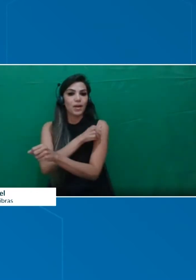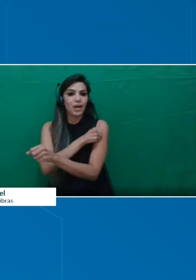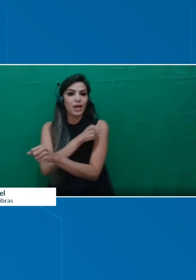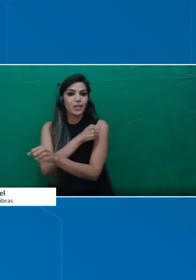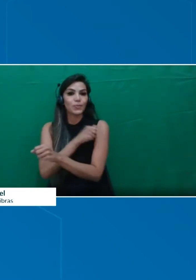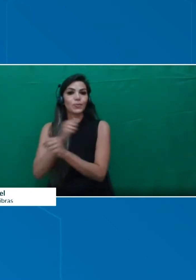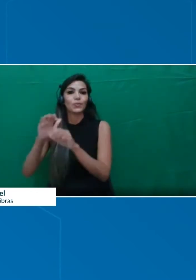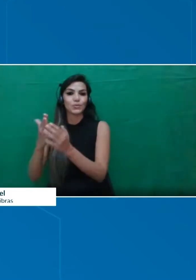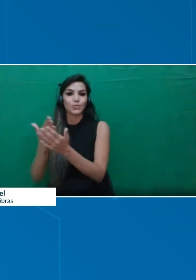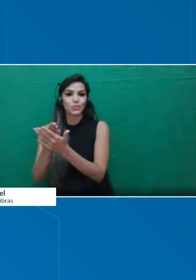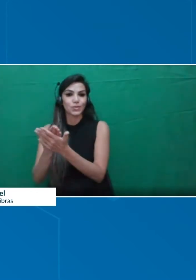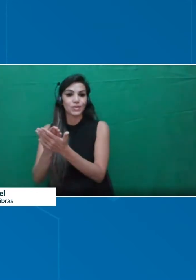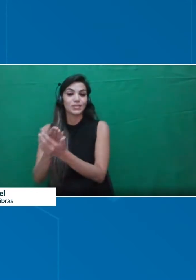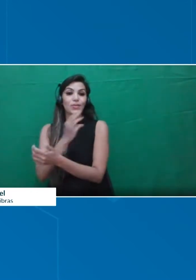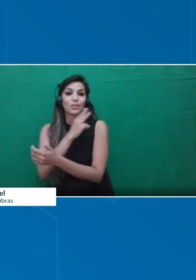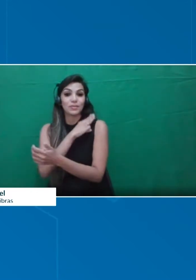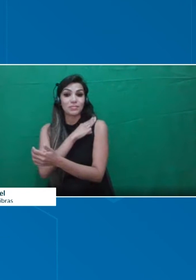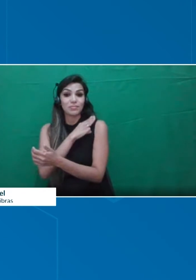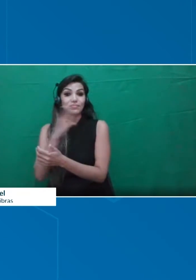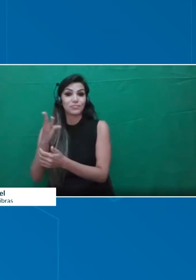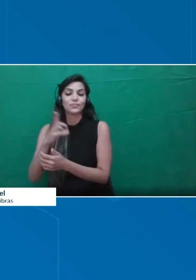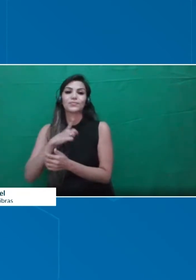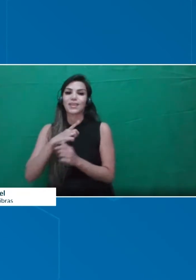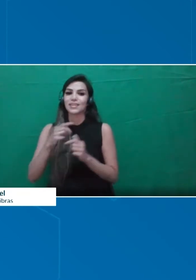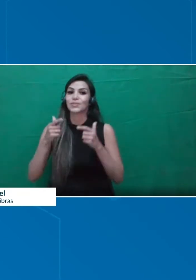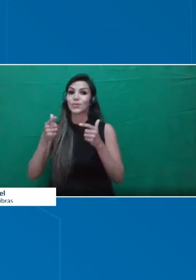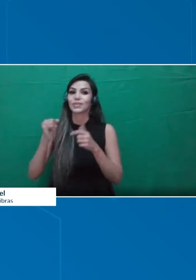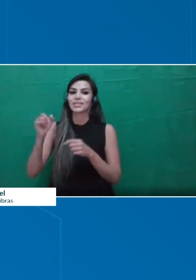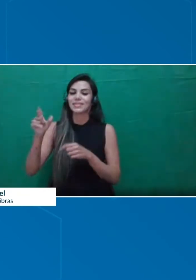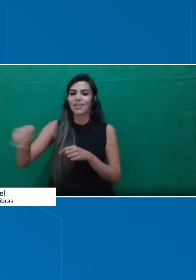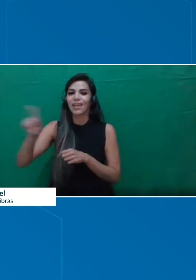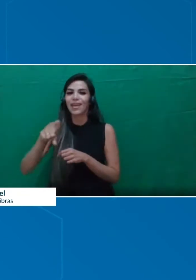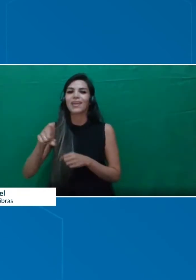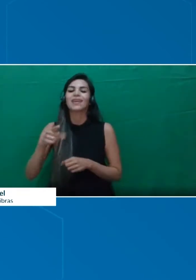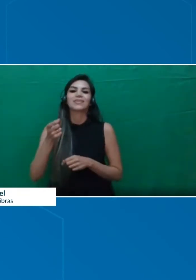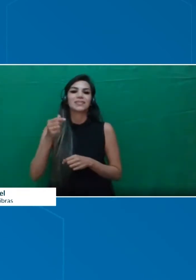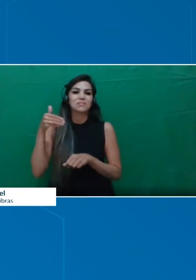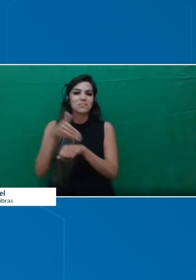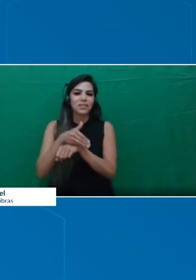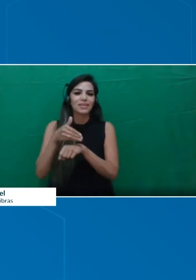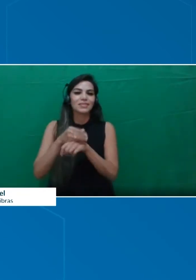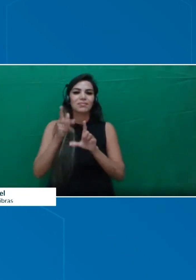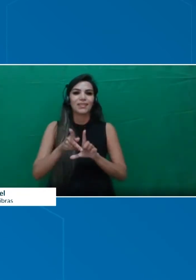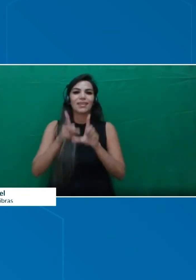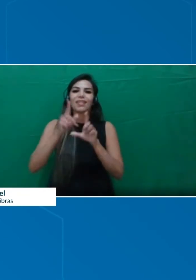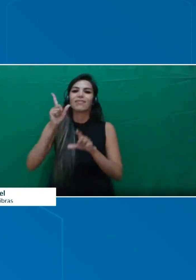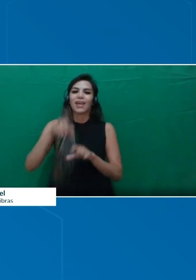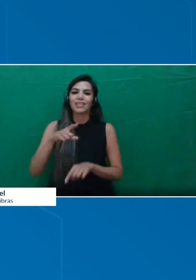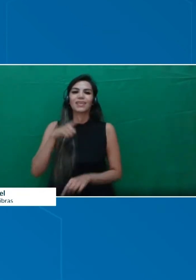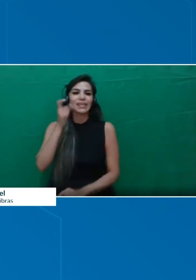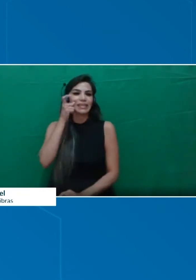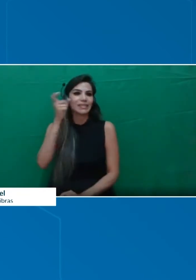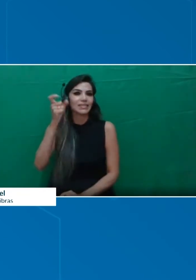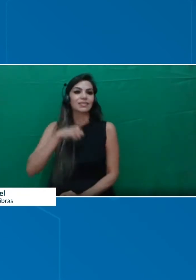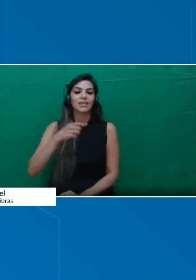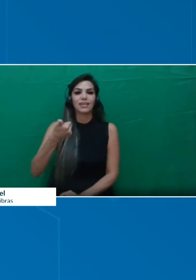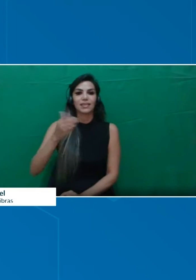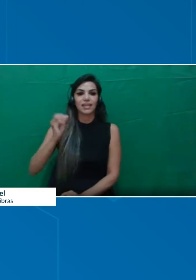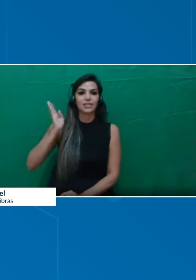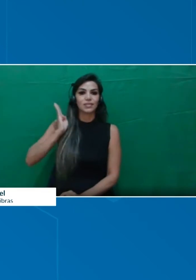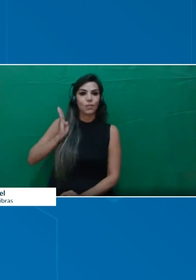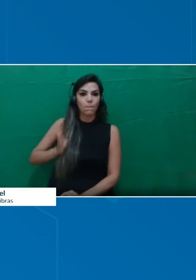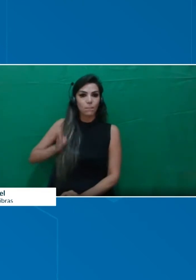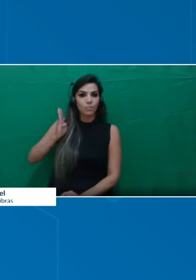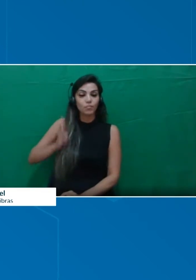Já adianto que os sorteios são muito interessantes, eu, se fosse os estudantes, não perderíamos. A gente tem 10 bolsas de estudo para o